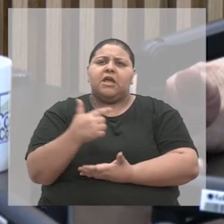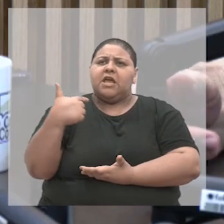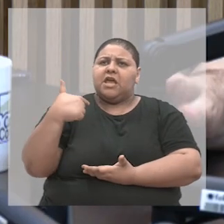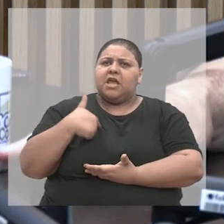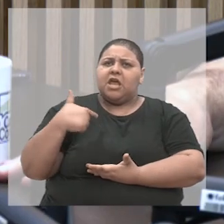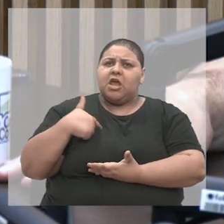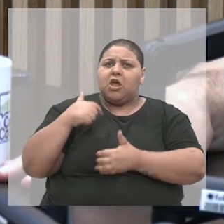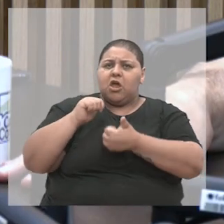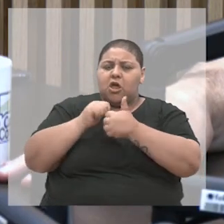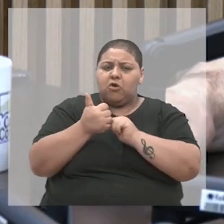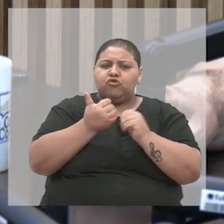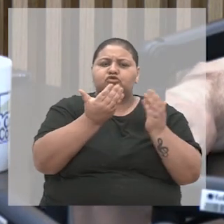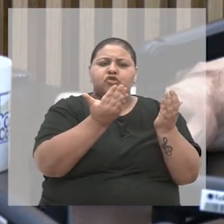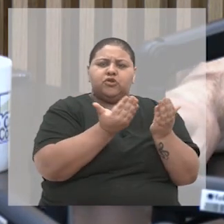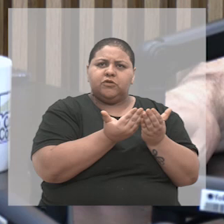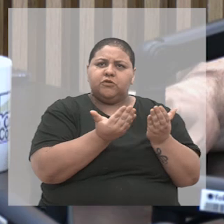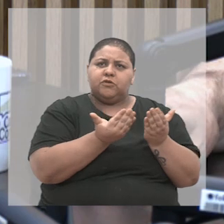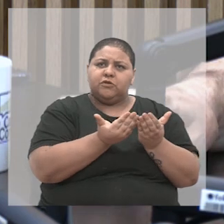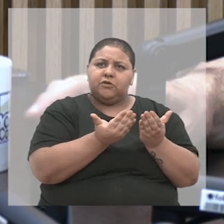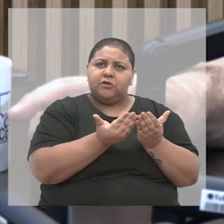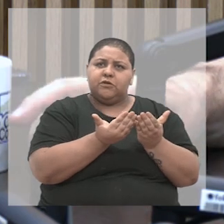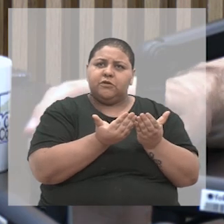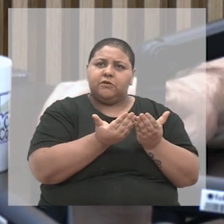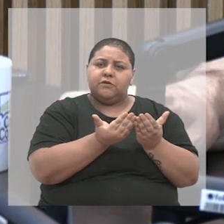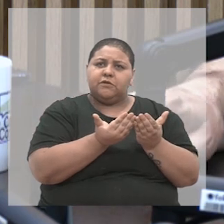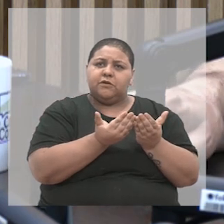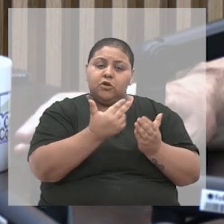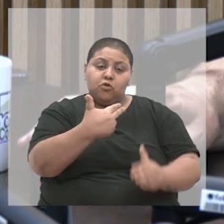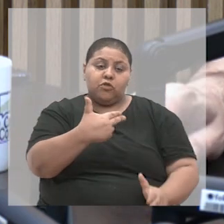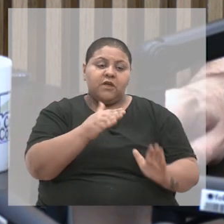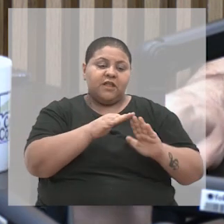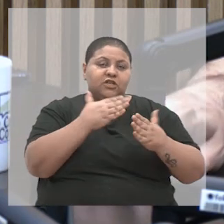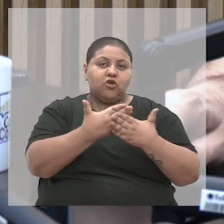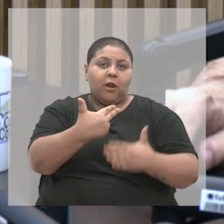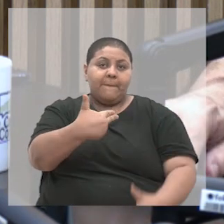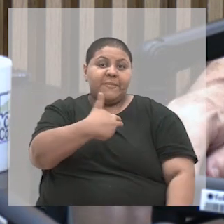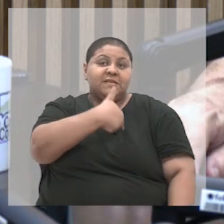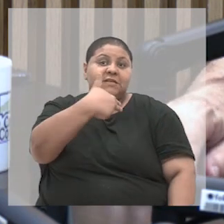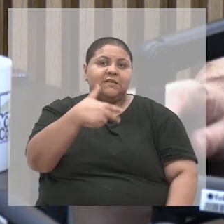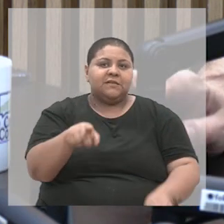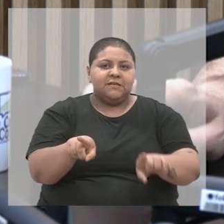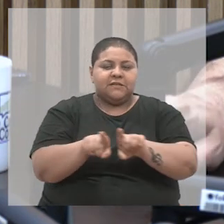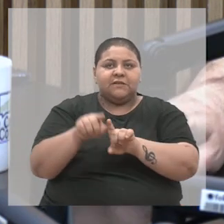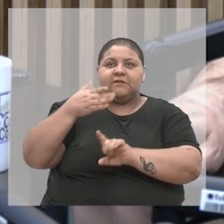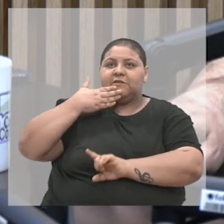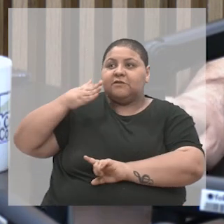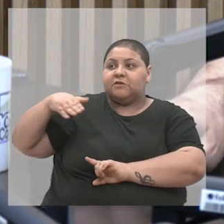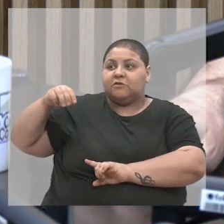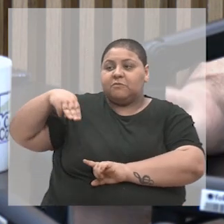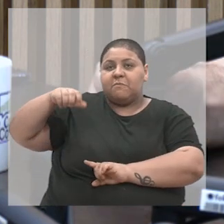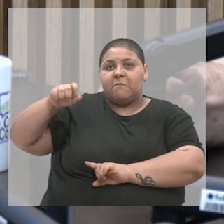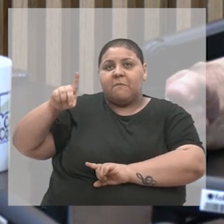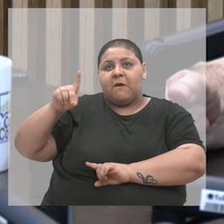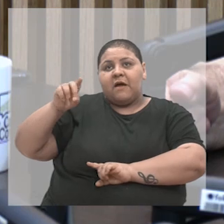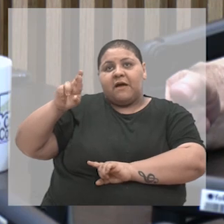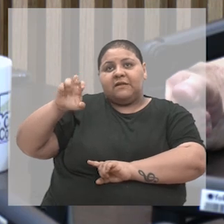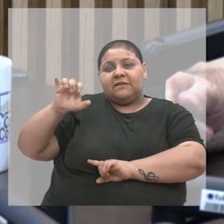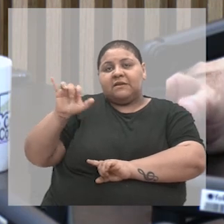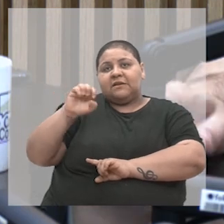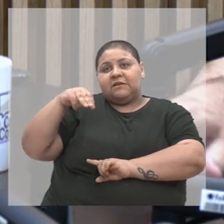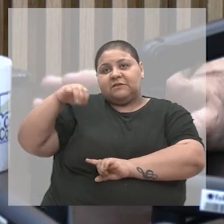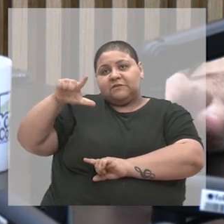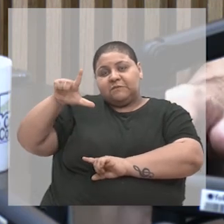estudei no Presidente Vargas, eu estudei quando era criança no Madre Mildo, no São José, fui pro Presidente Vargas e fui pro